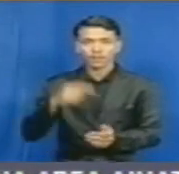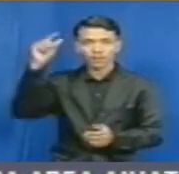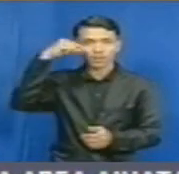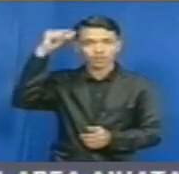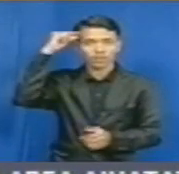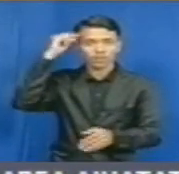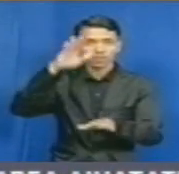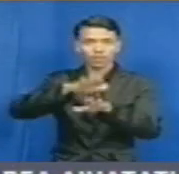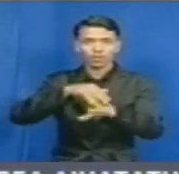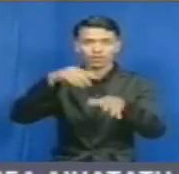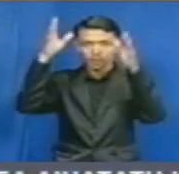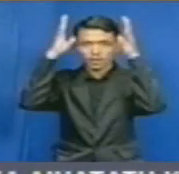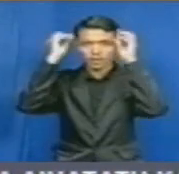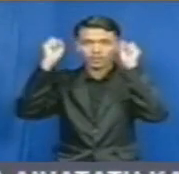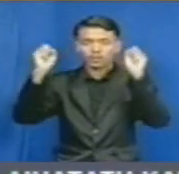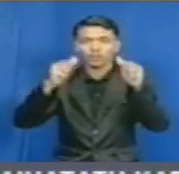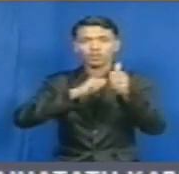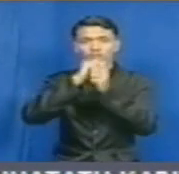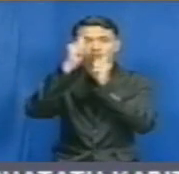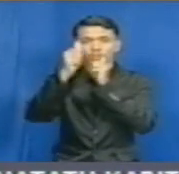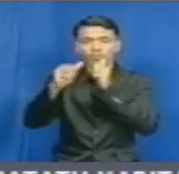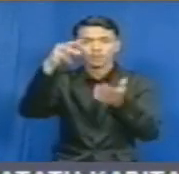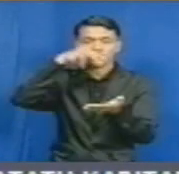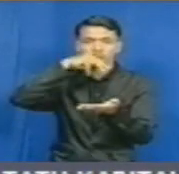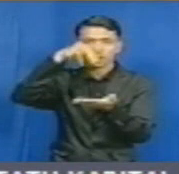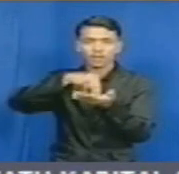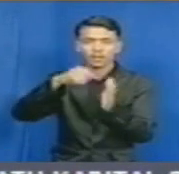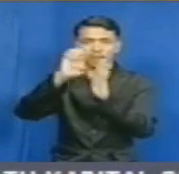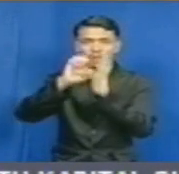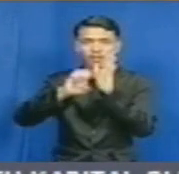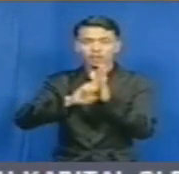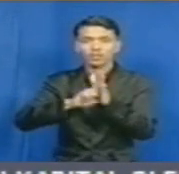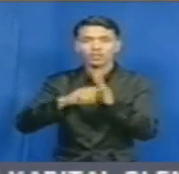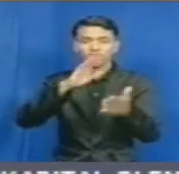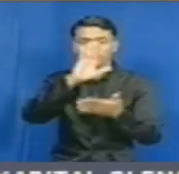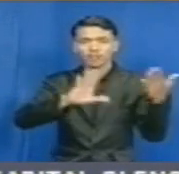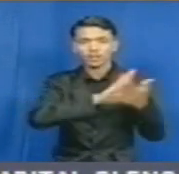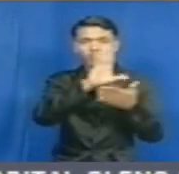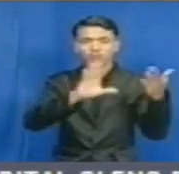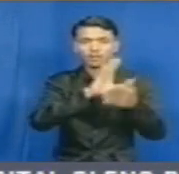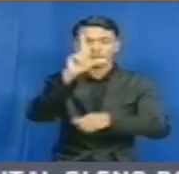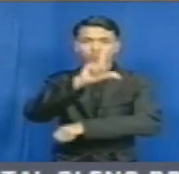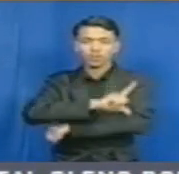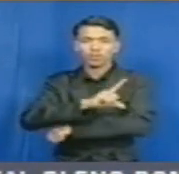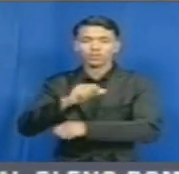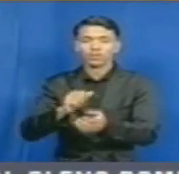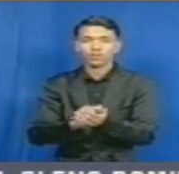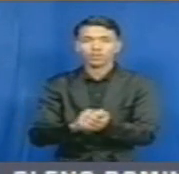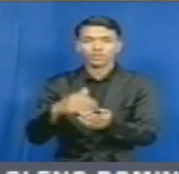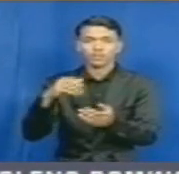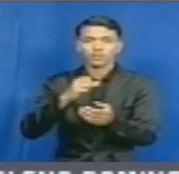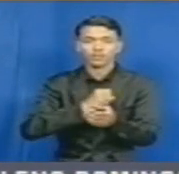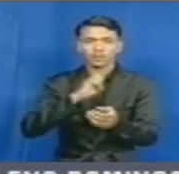Governo convidou o presidente da República, Rui Hatton, mensagem em estado e a celebração massacre de Santa Cruz, no concílio Holoro Nacional